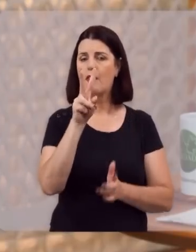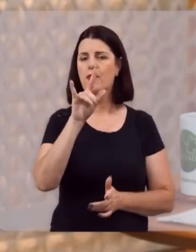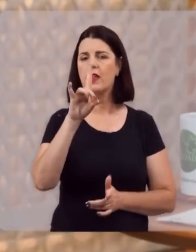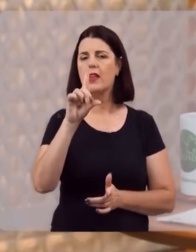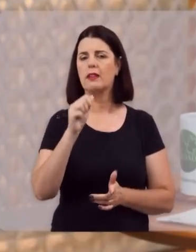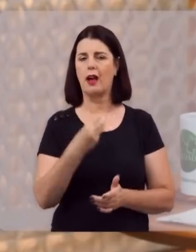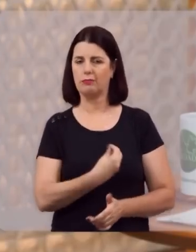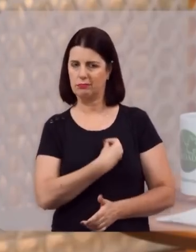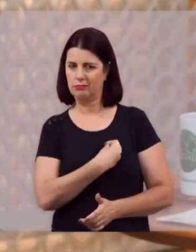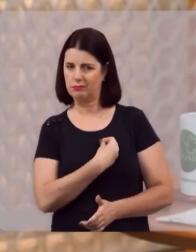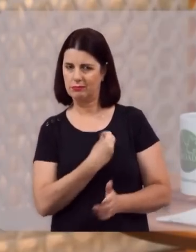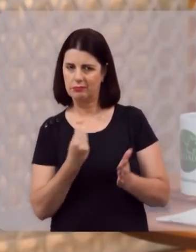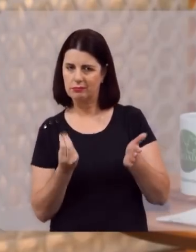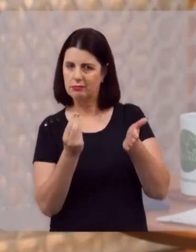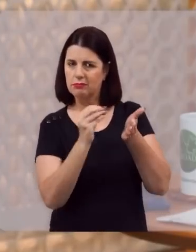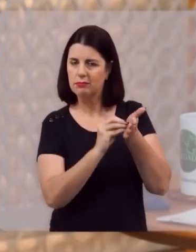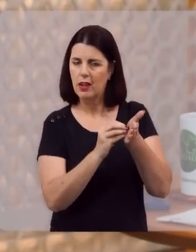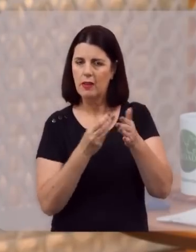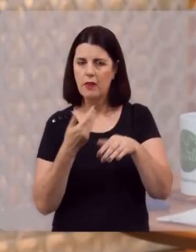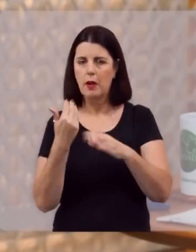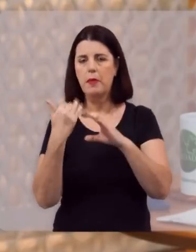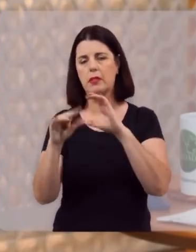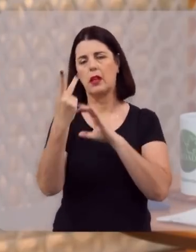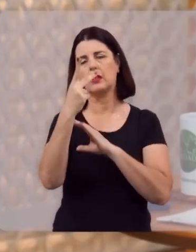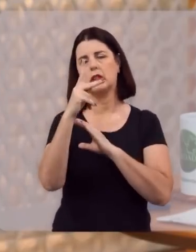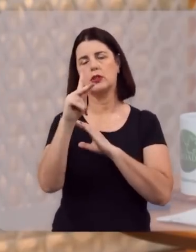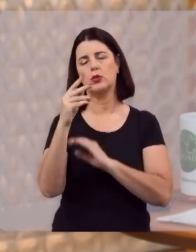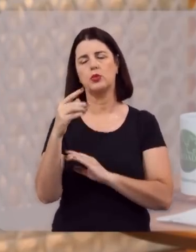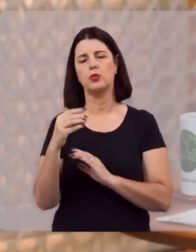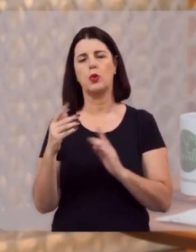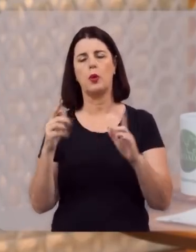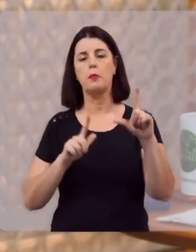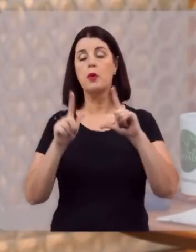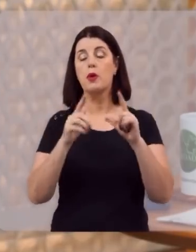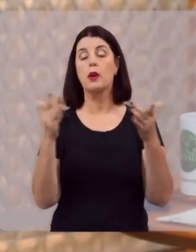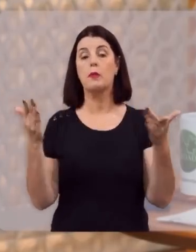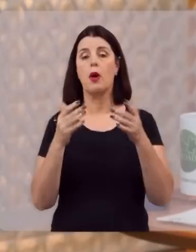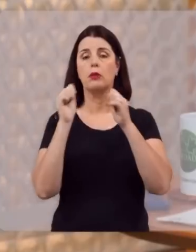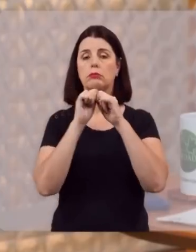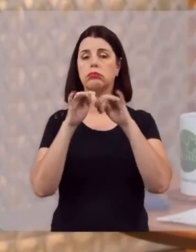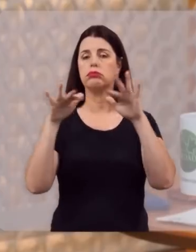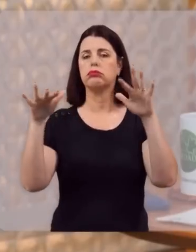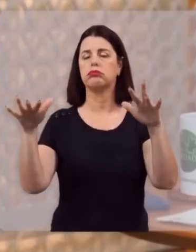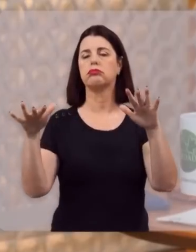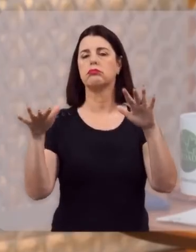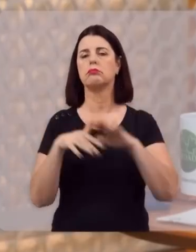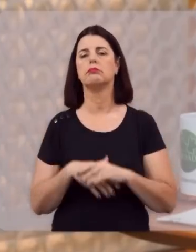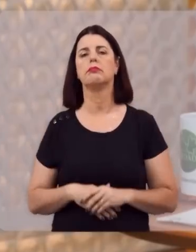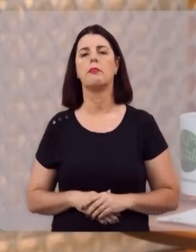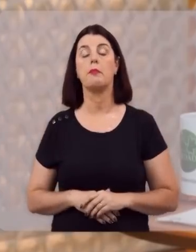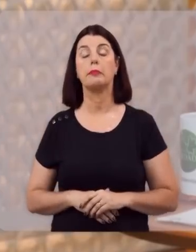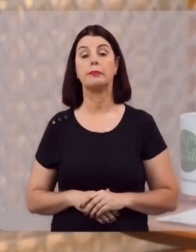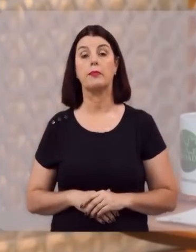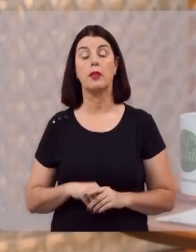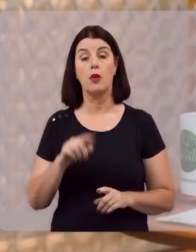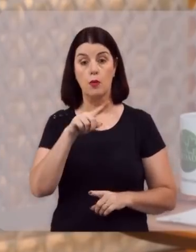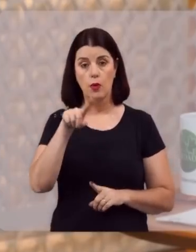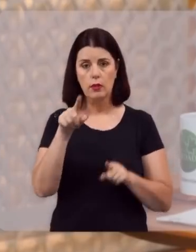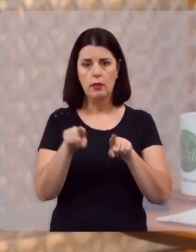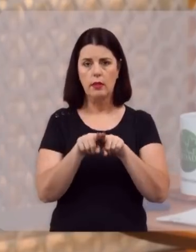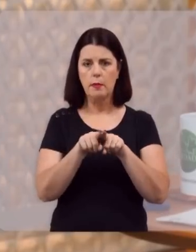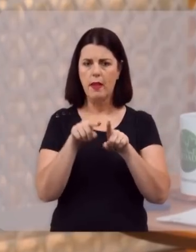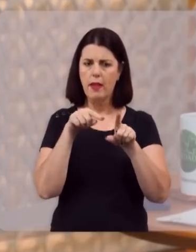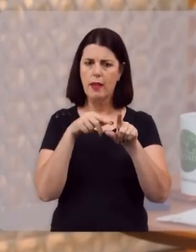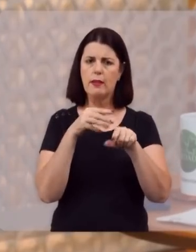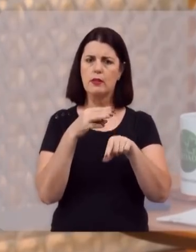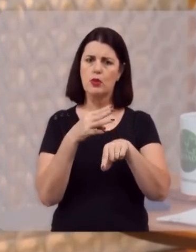palavra vida e a gente vai enviar aí para você, no seu telefone, o programa de hoje, para você compartilhar com quem você quiser. Escrevendo